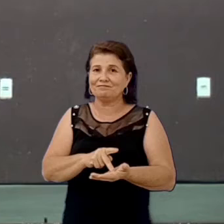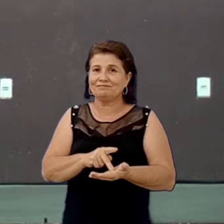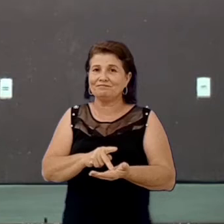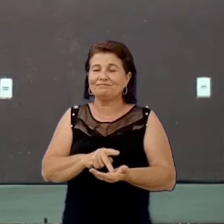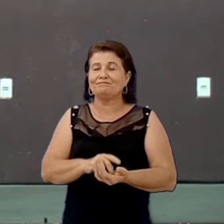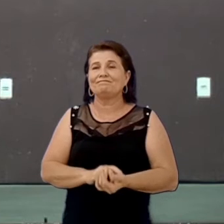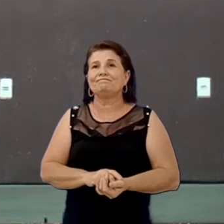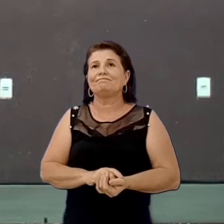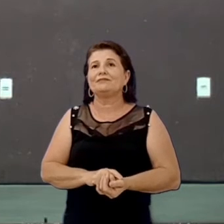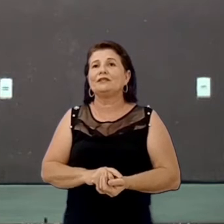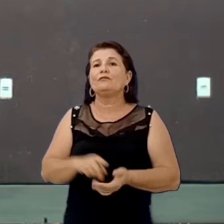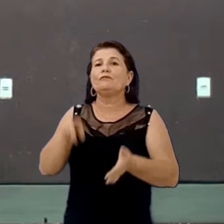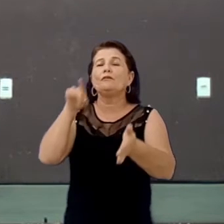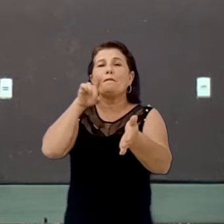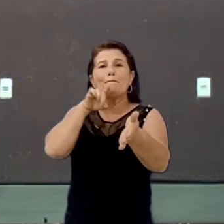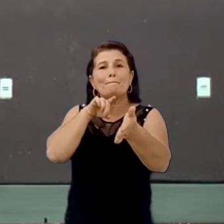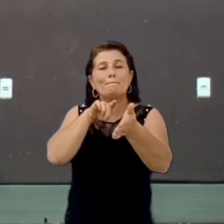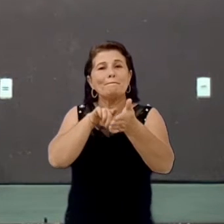E aí eu queria te perguntar,